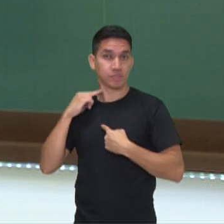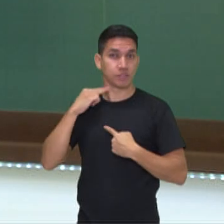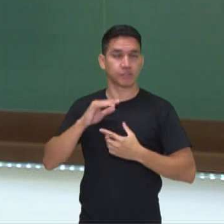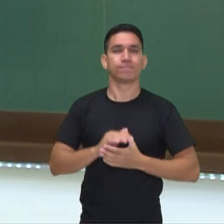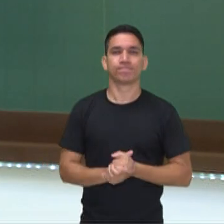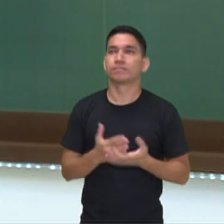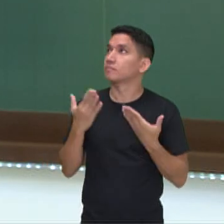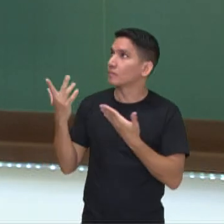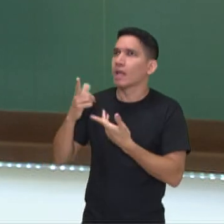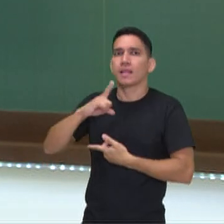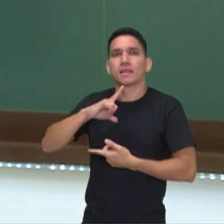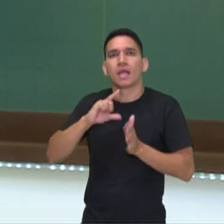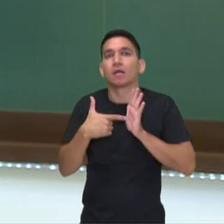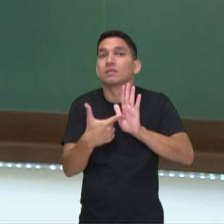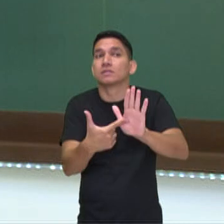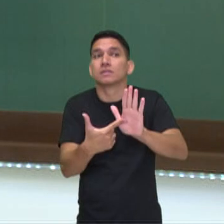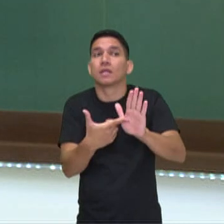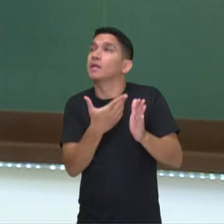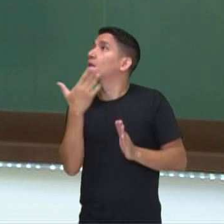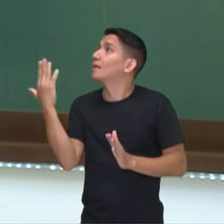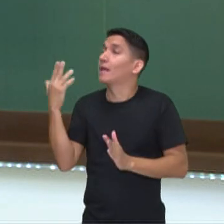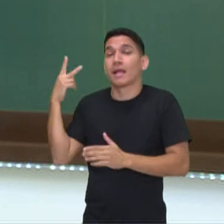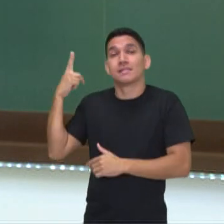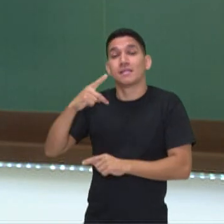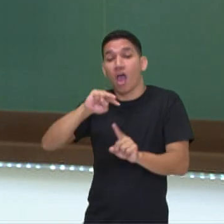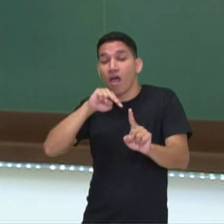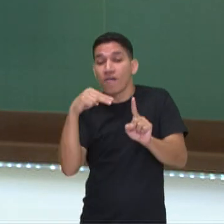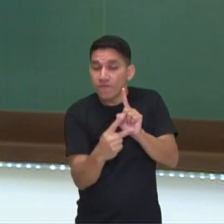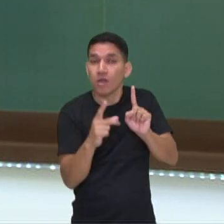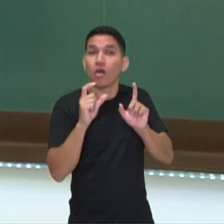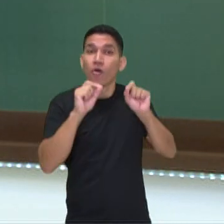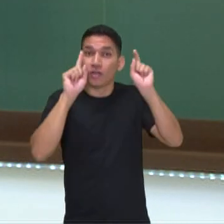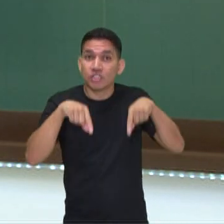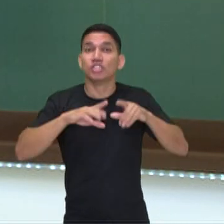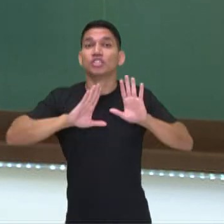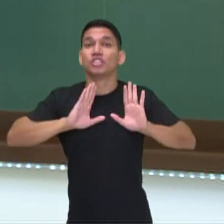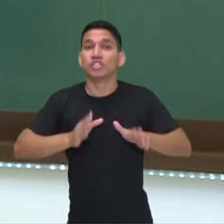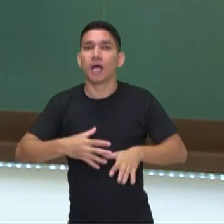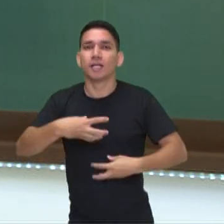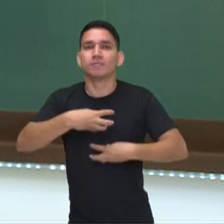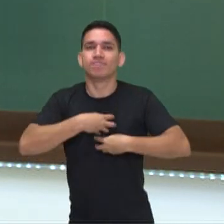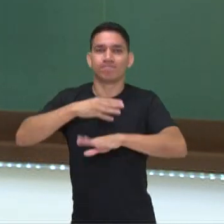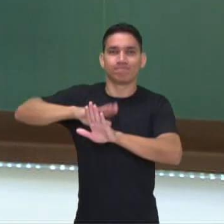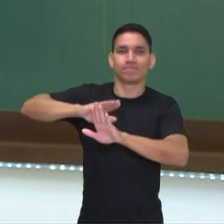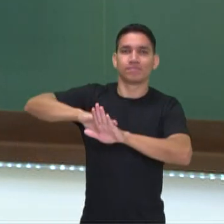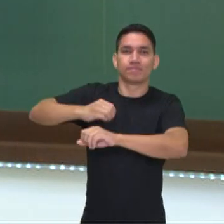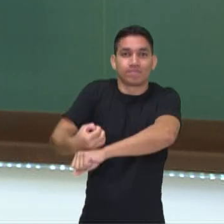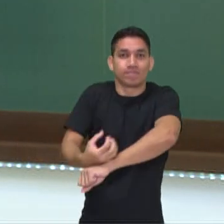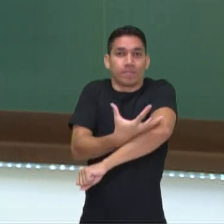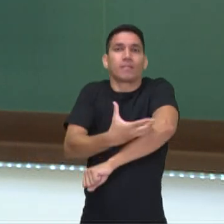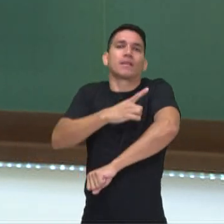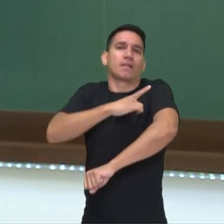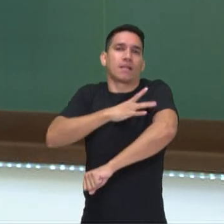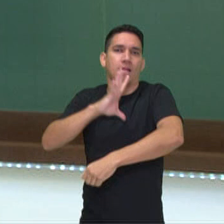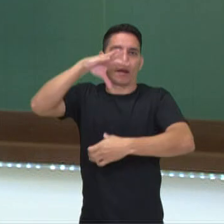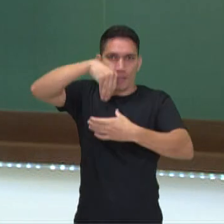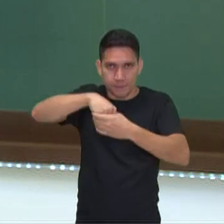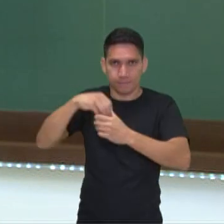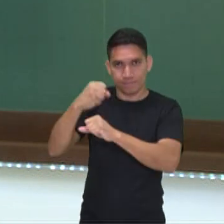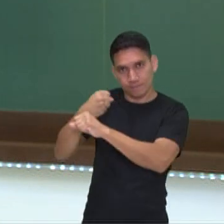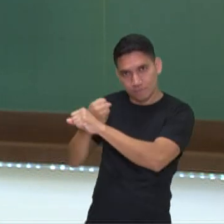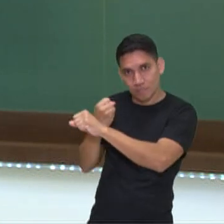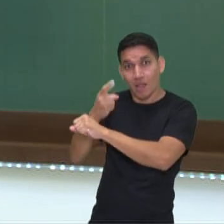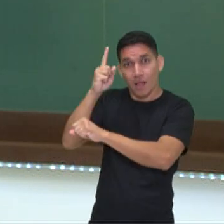aqui, numa obra dele, tá? Que a concepção, ele já tem um sentimentalismo, né? E são